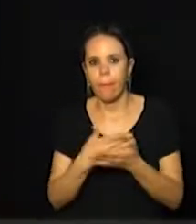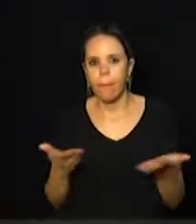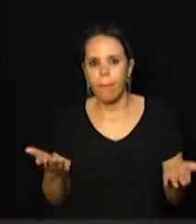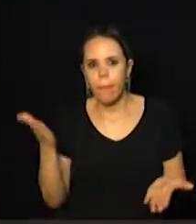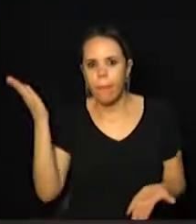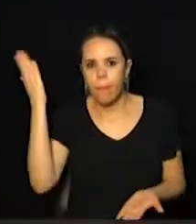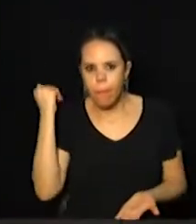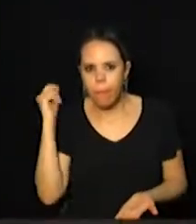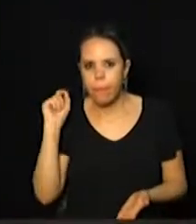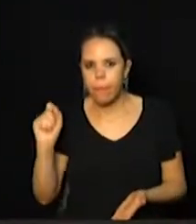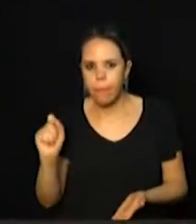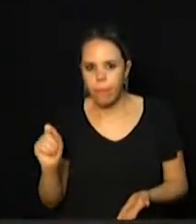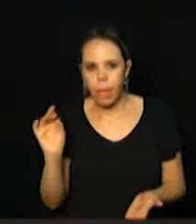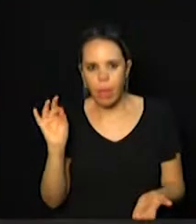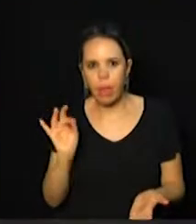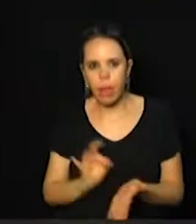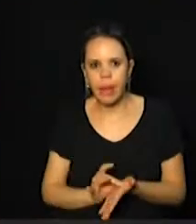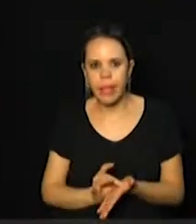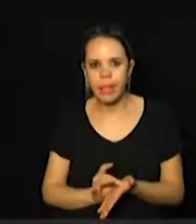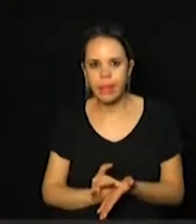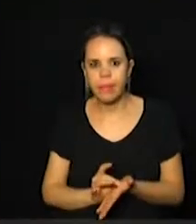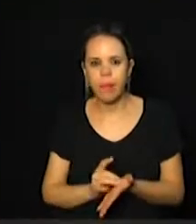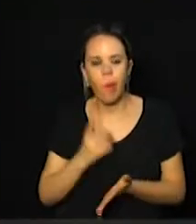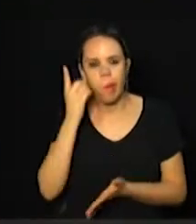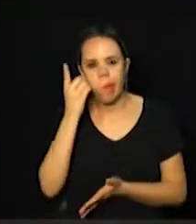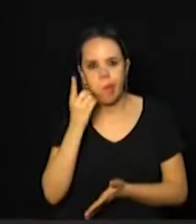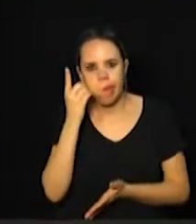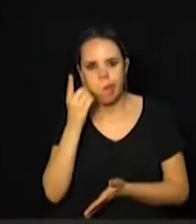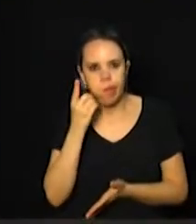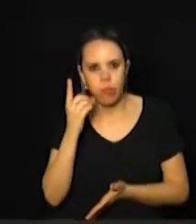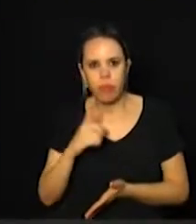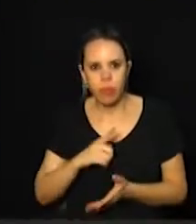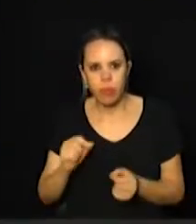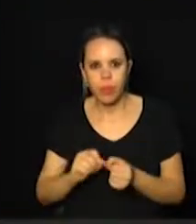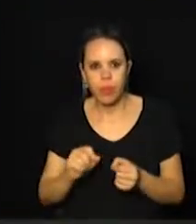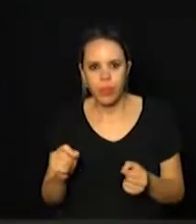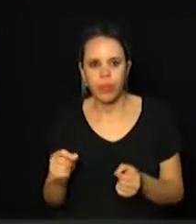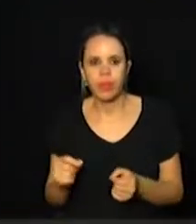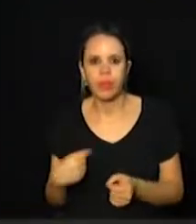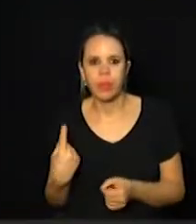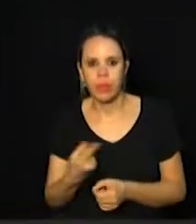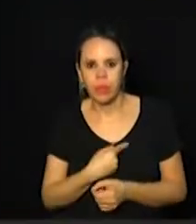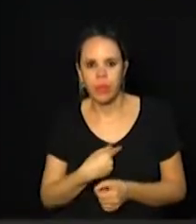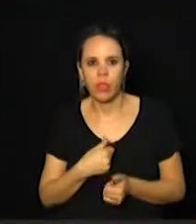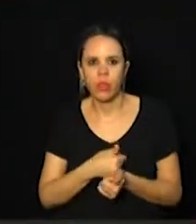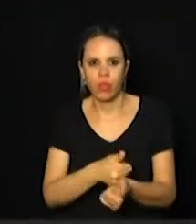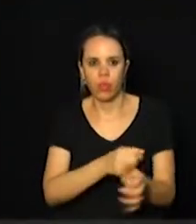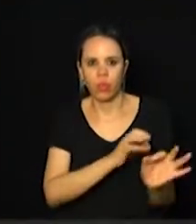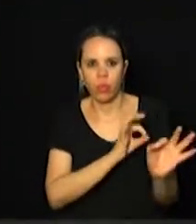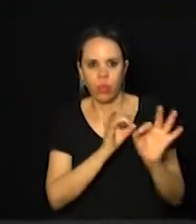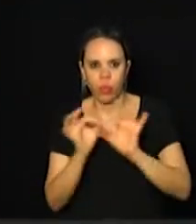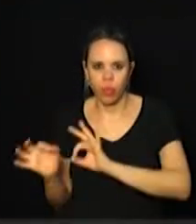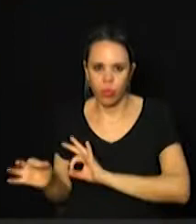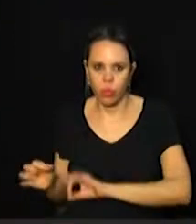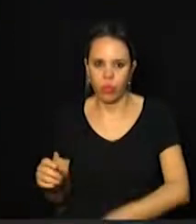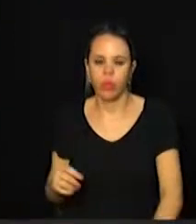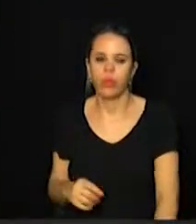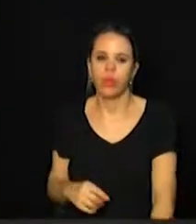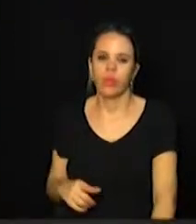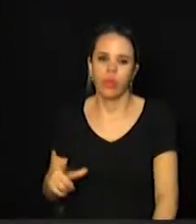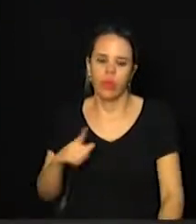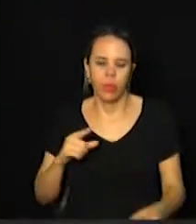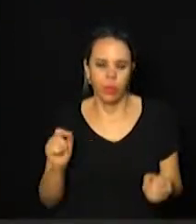saiba o que realmente esses Deputado tem feito lá nós temos que acompanhar o que eles têm